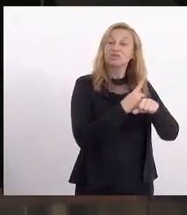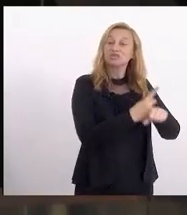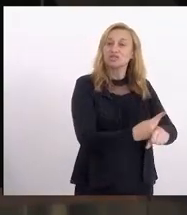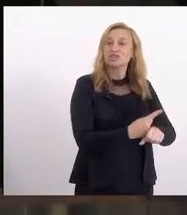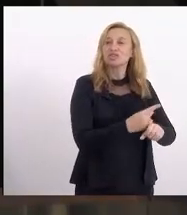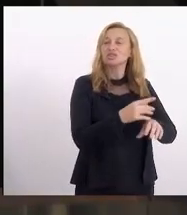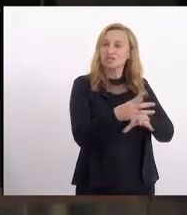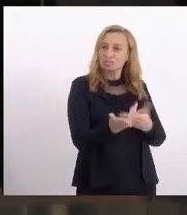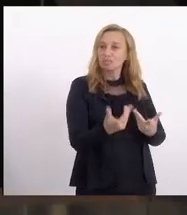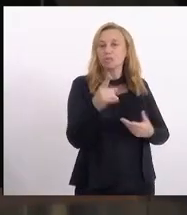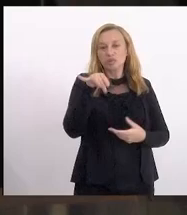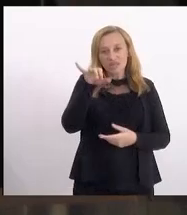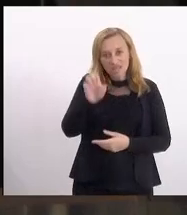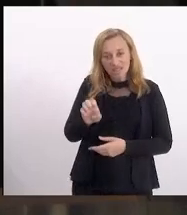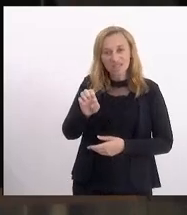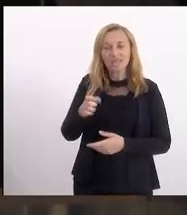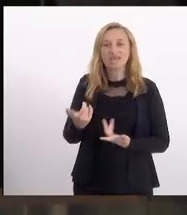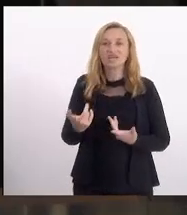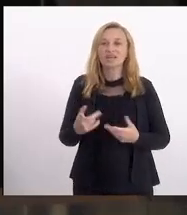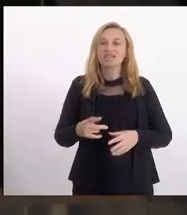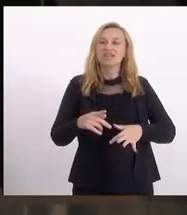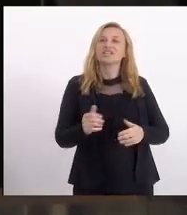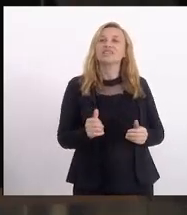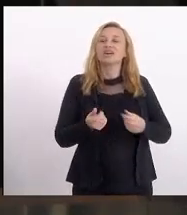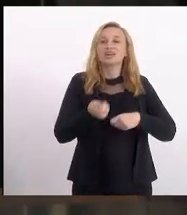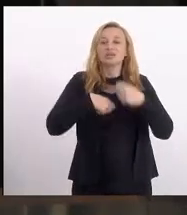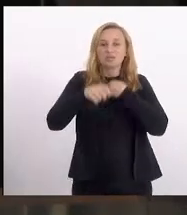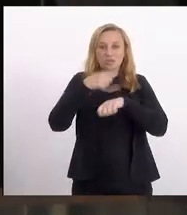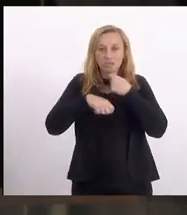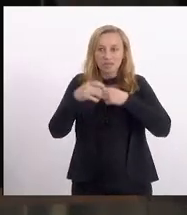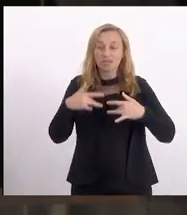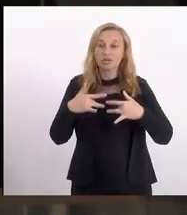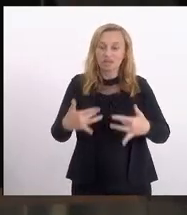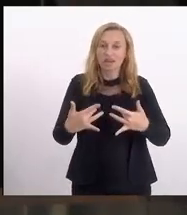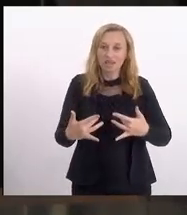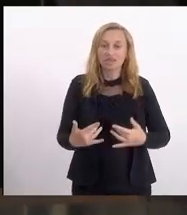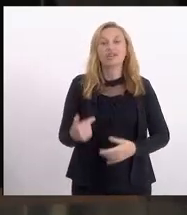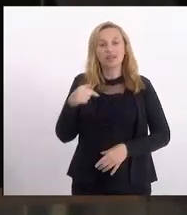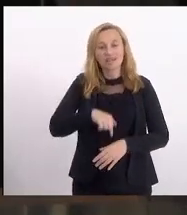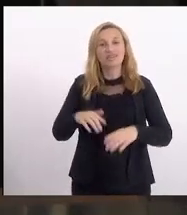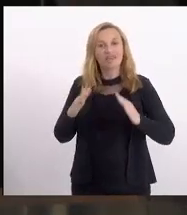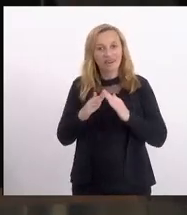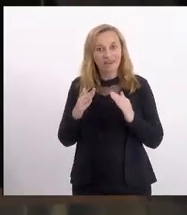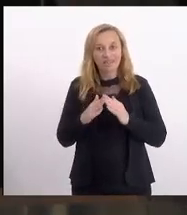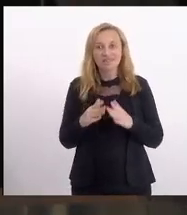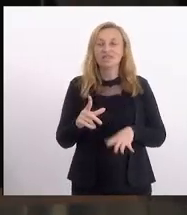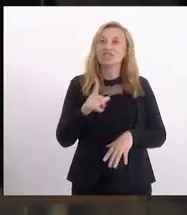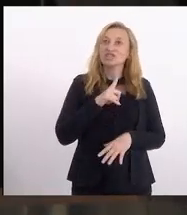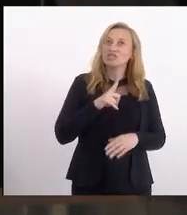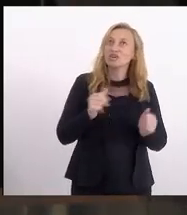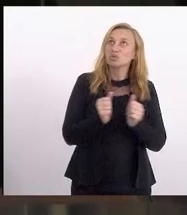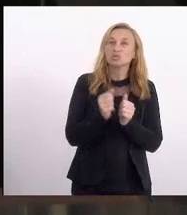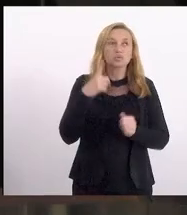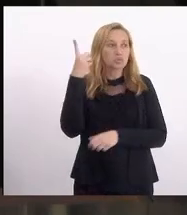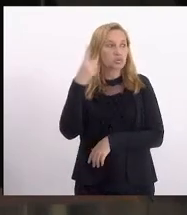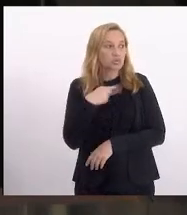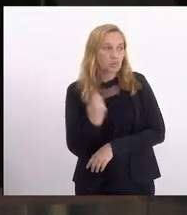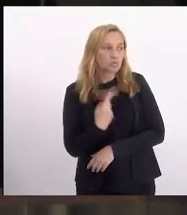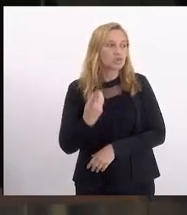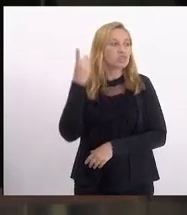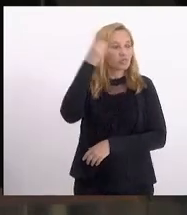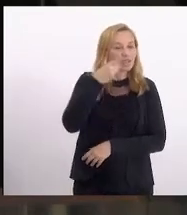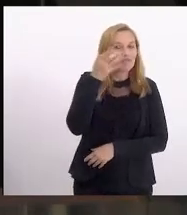uma iniciativa da Frente Parlamentar em Defesa da Economia Popular Solidária, que eu presido aqui na casa. Estiveram aqui conosco o deputado Flávio